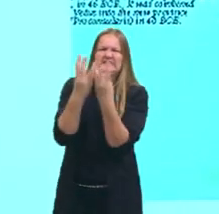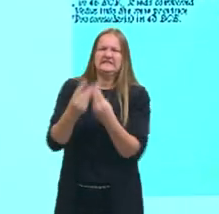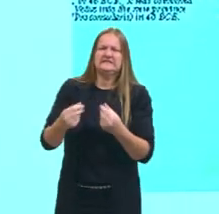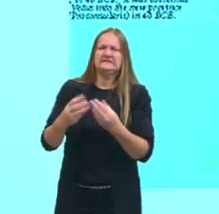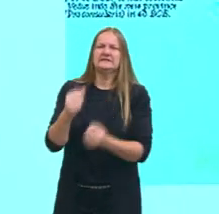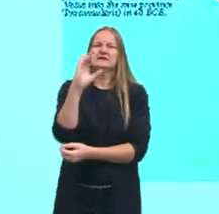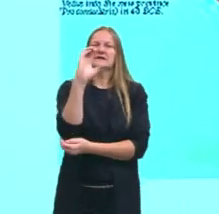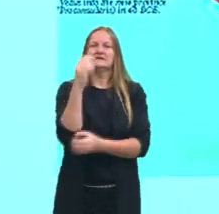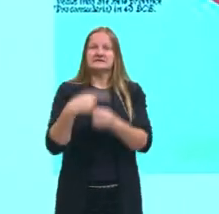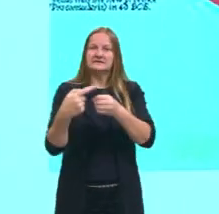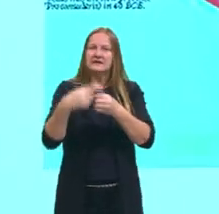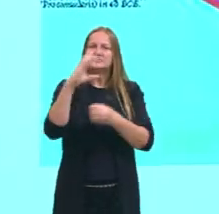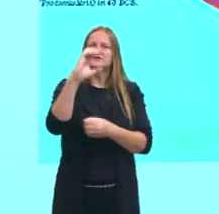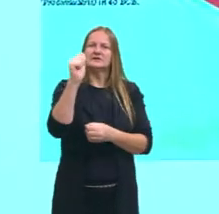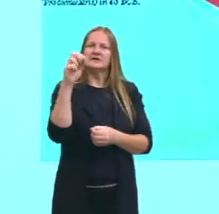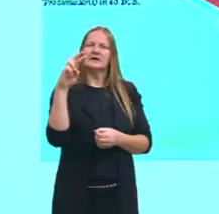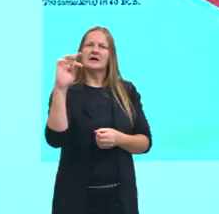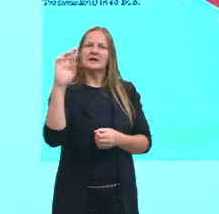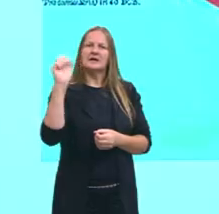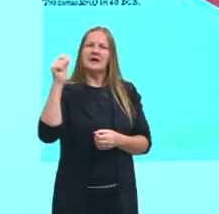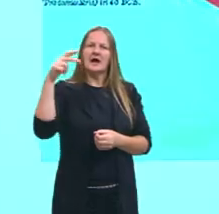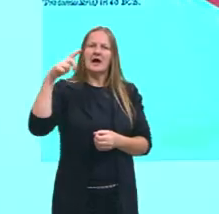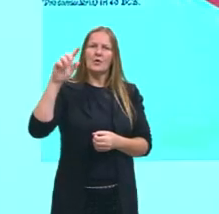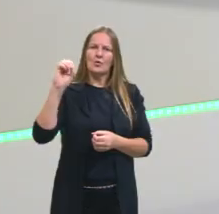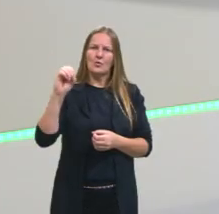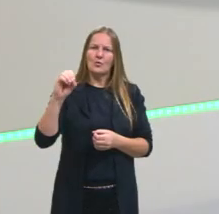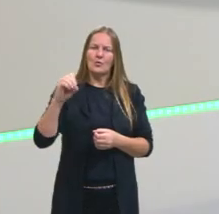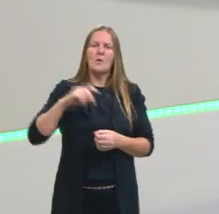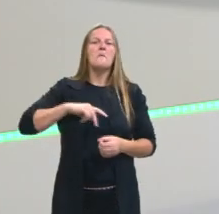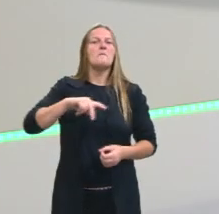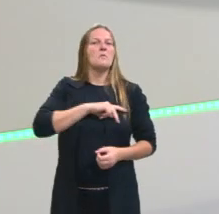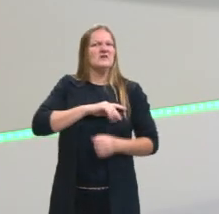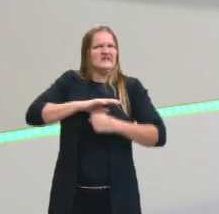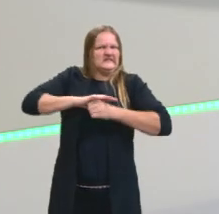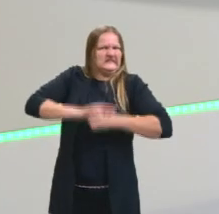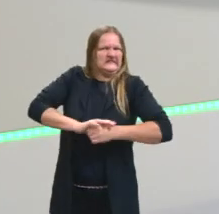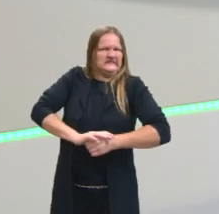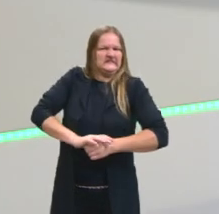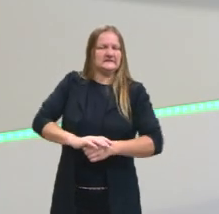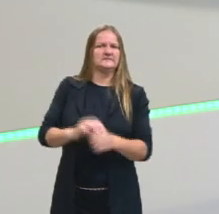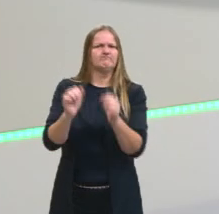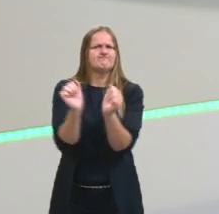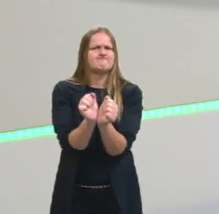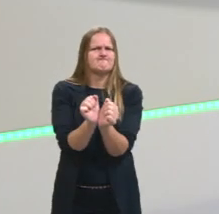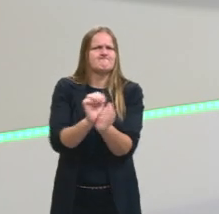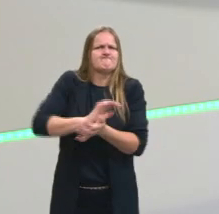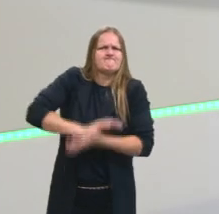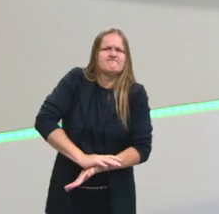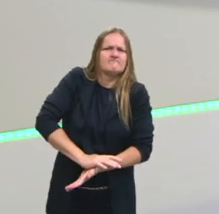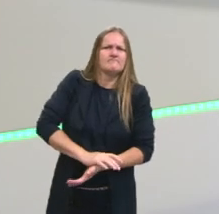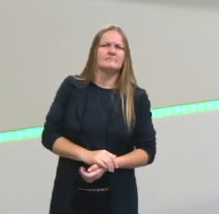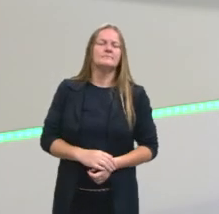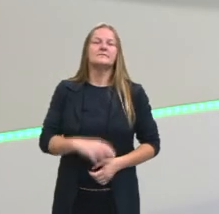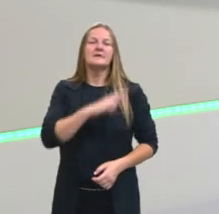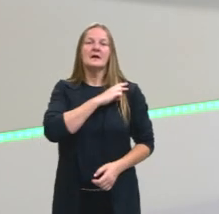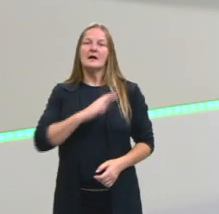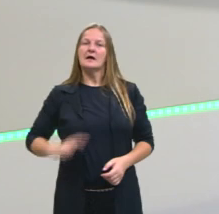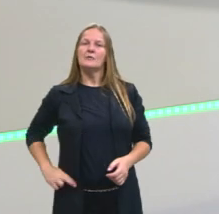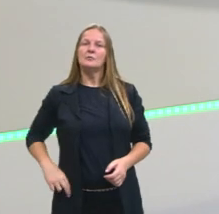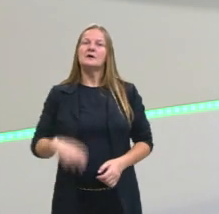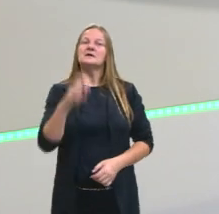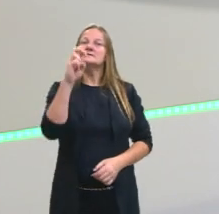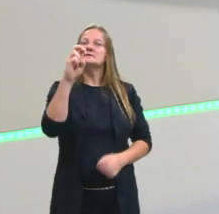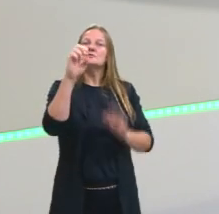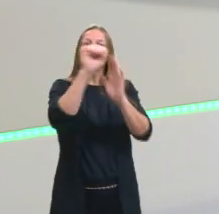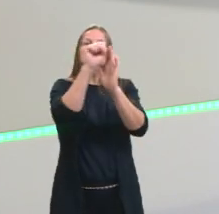cidade de Cartago e vai escravizar a sua população a república ela vai durar cinco